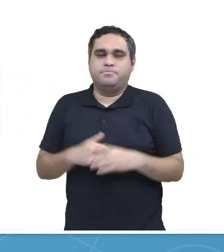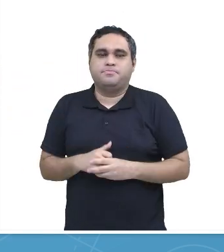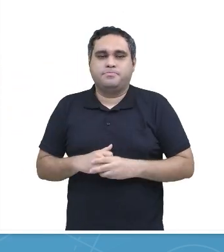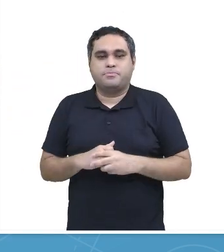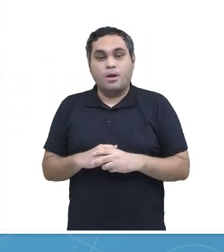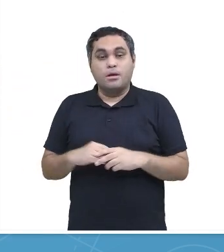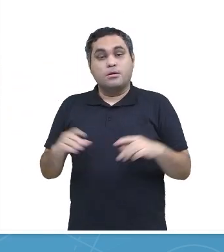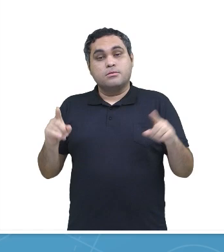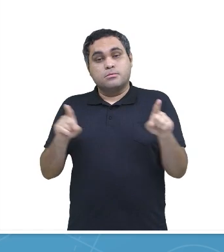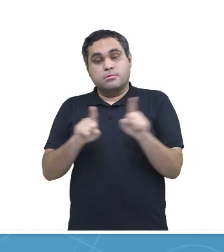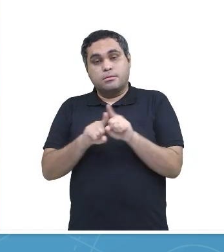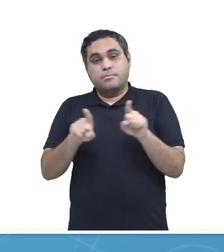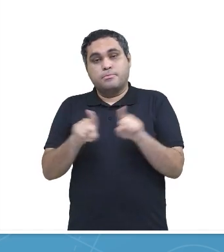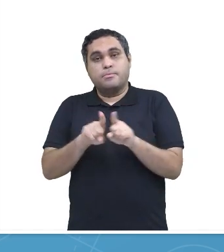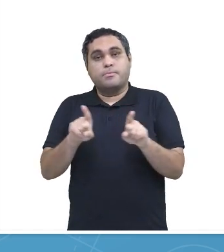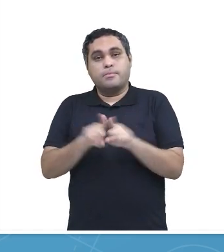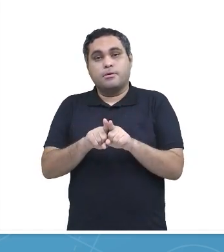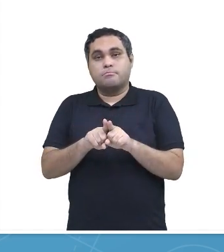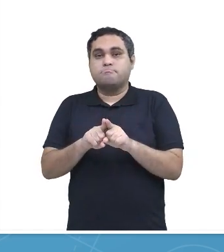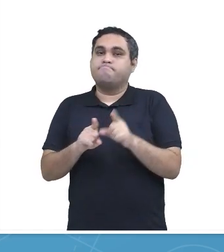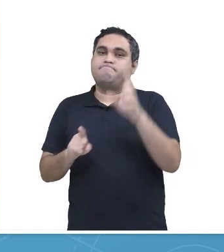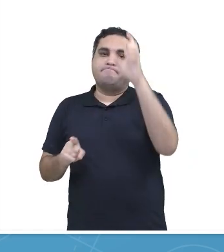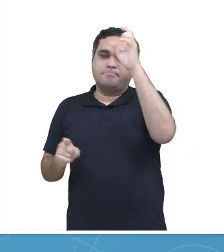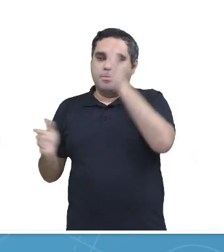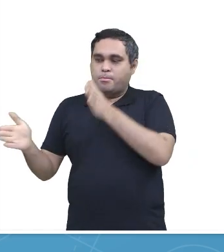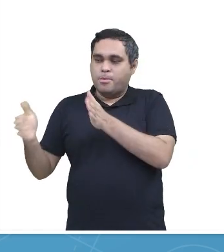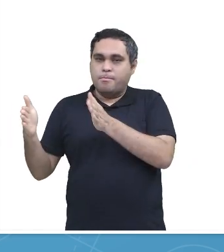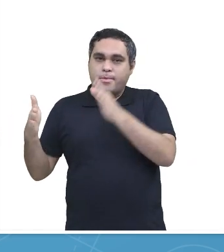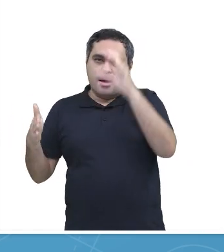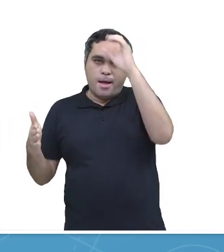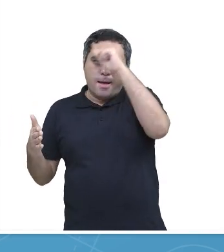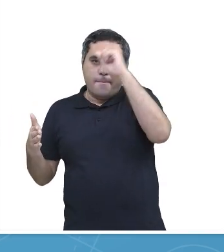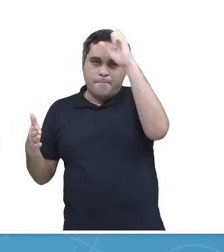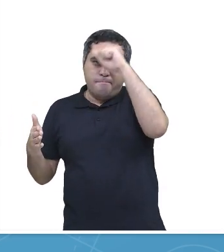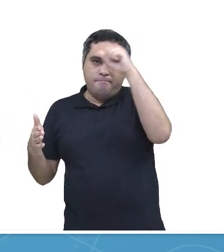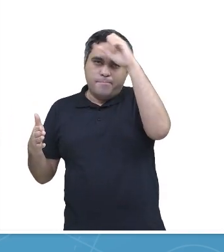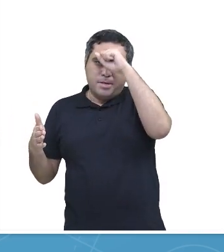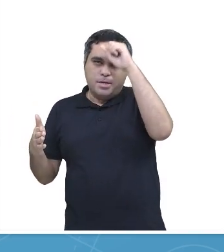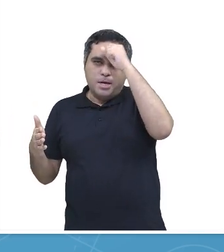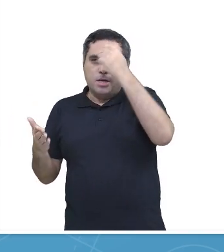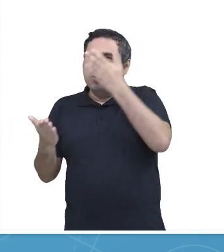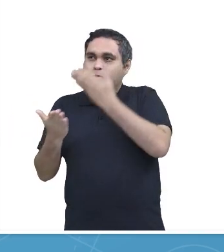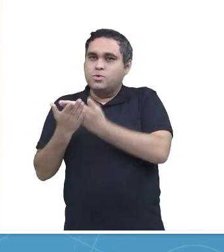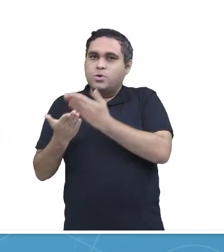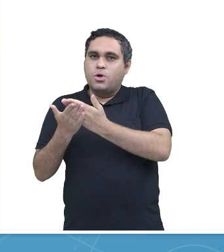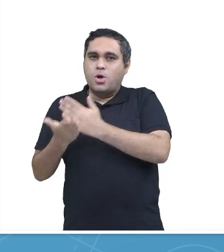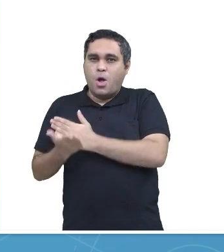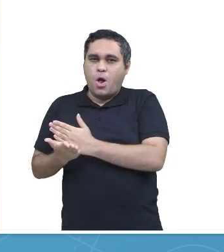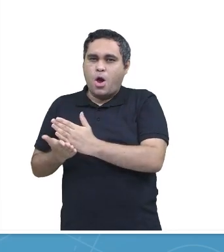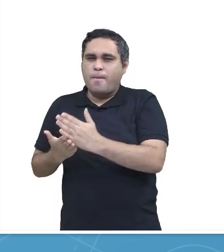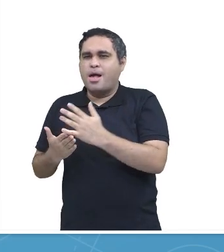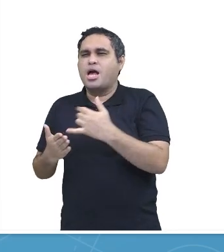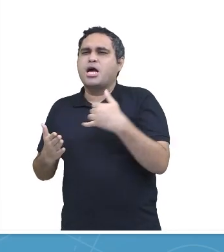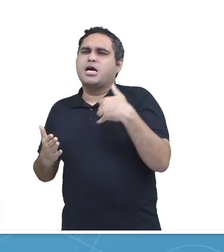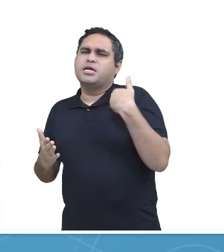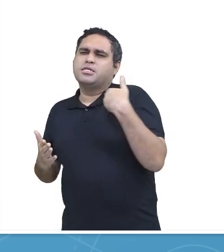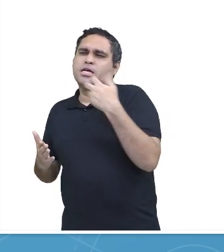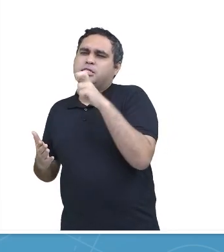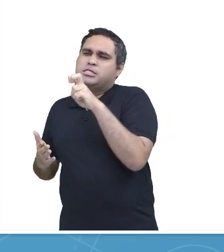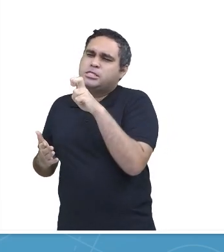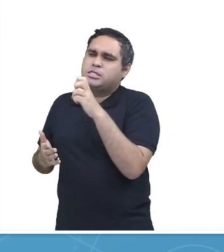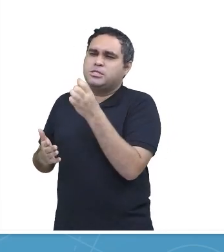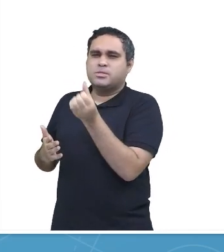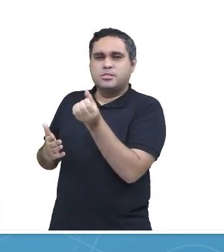Ocorre também um período de aprendizado, né? O início dos estudos, lá por volta dos 5, 6 anos de